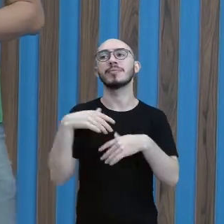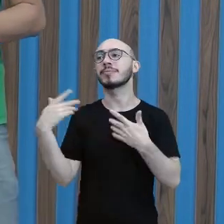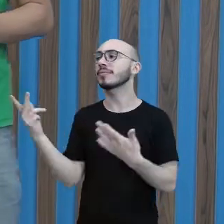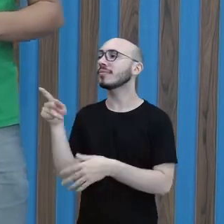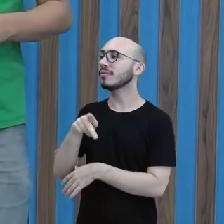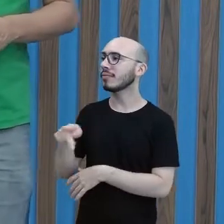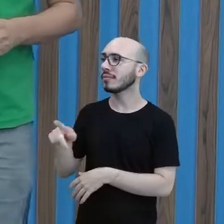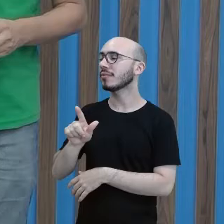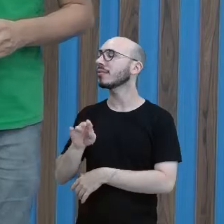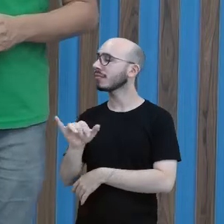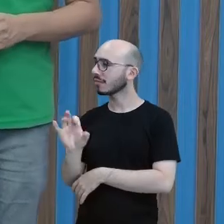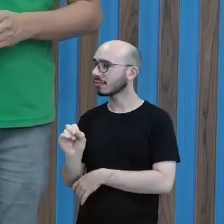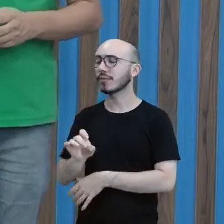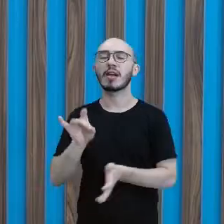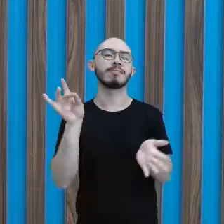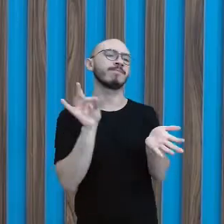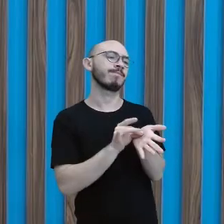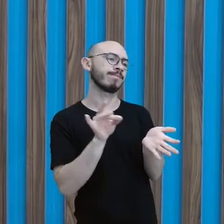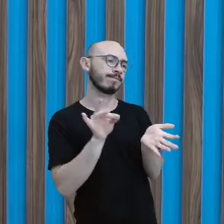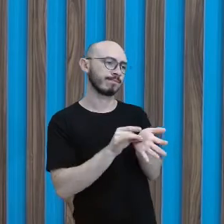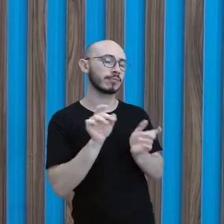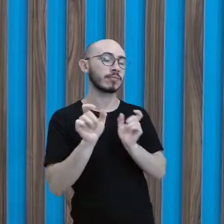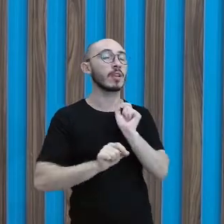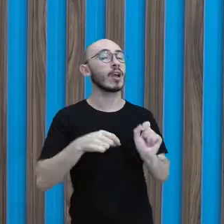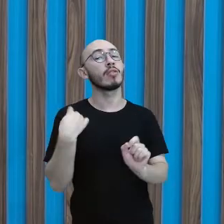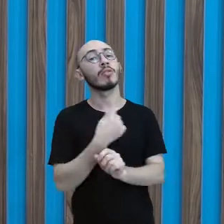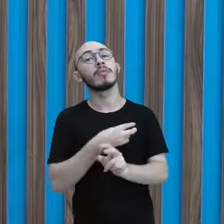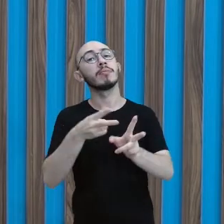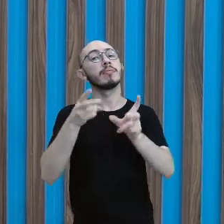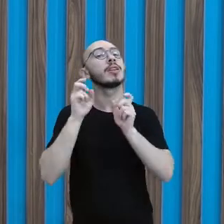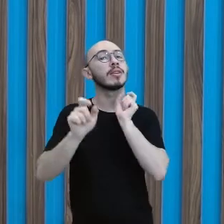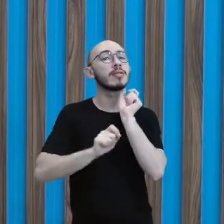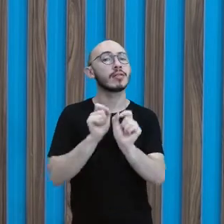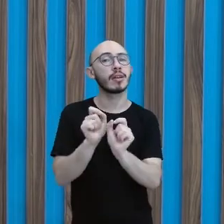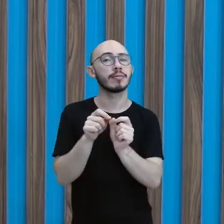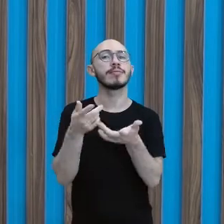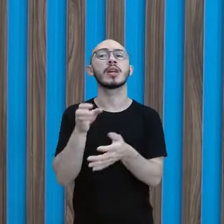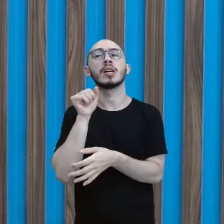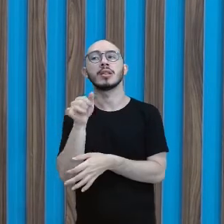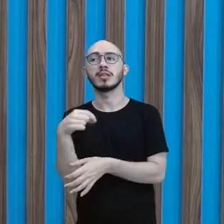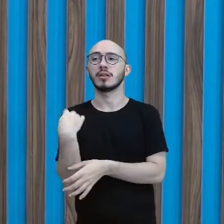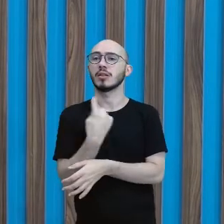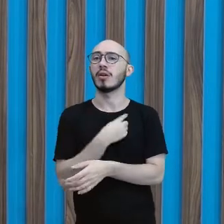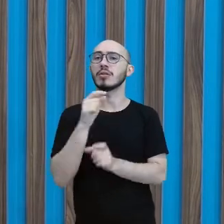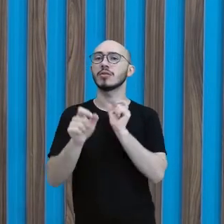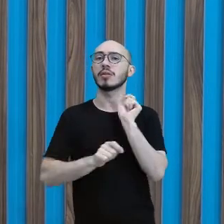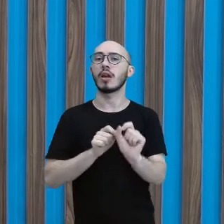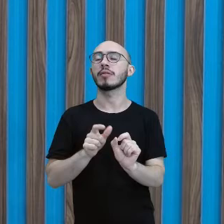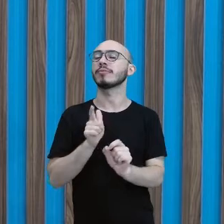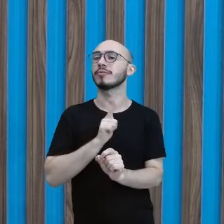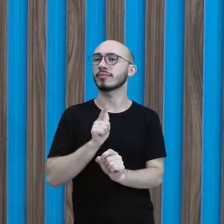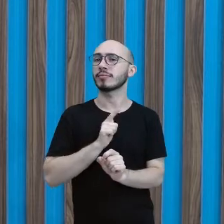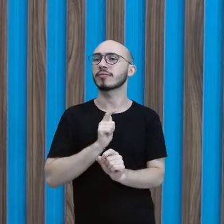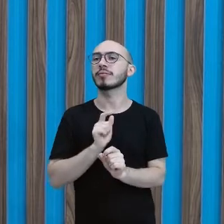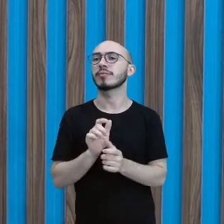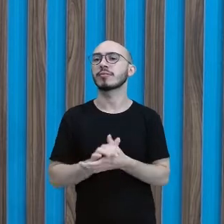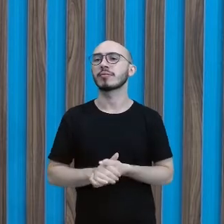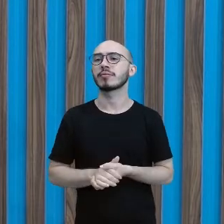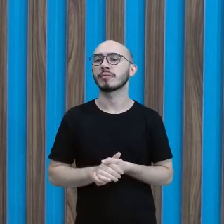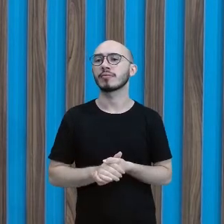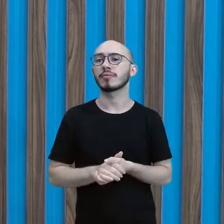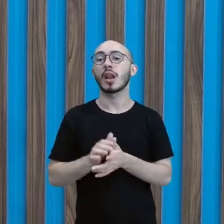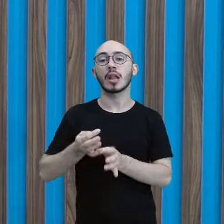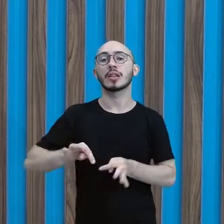Luciano? Verdade. E a gente observa, né, que se a gente for levar em consideração o